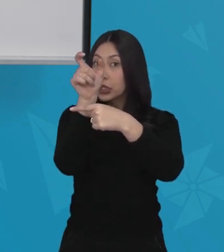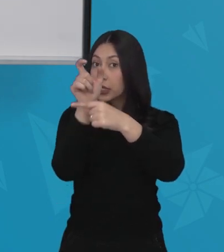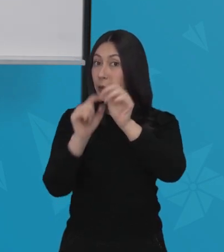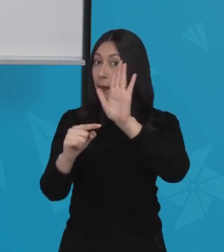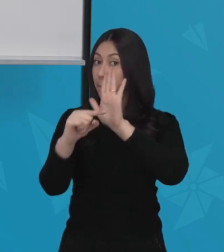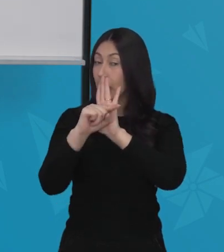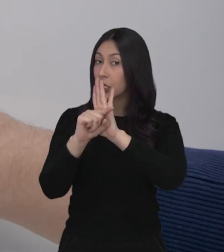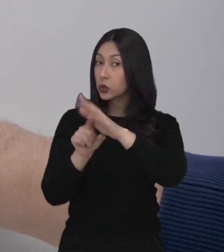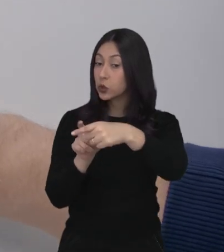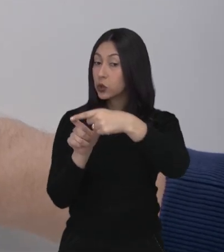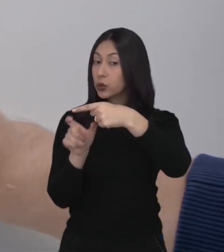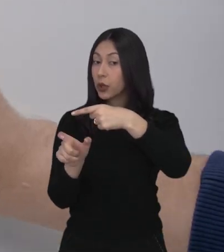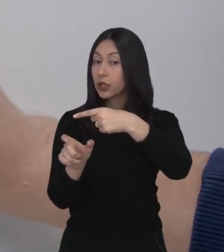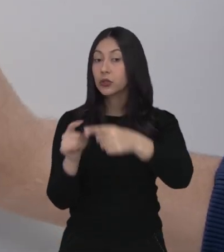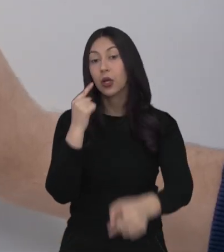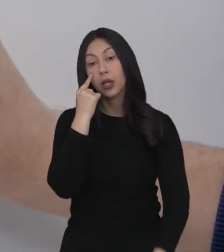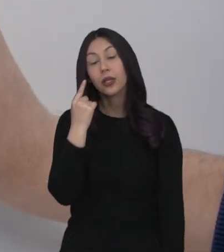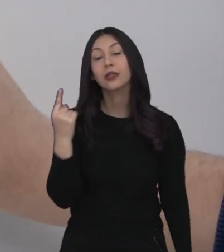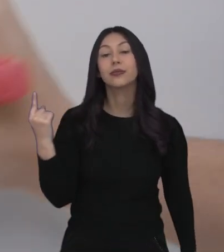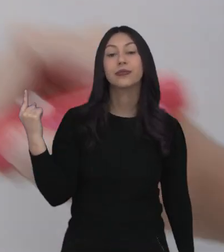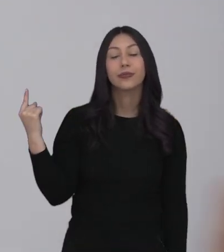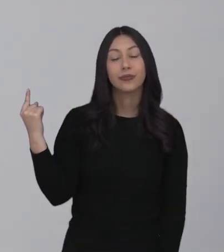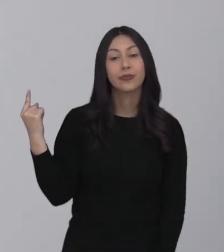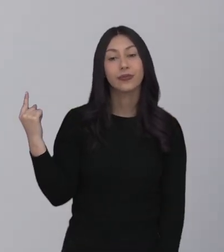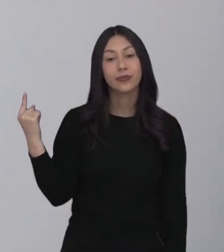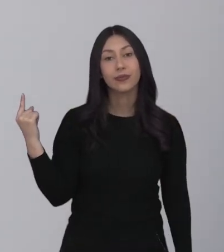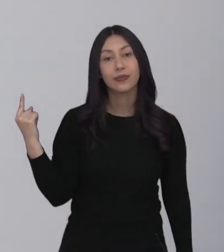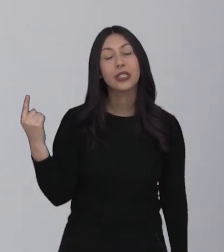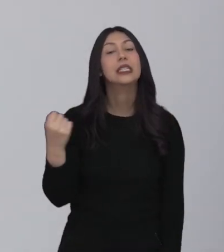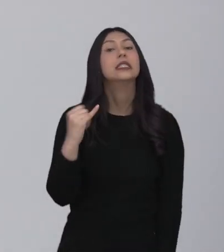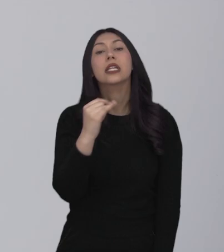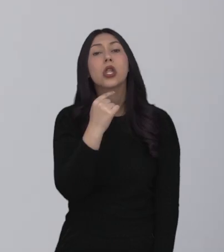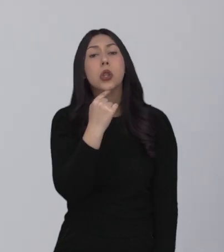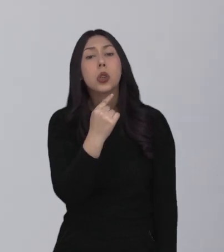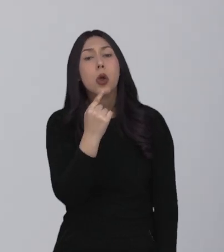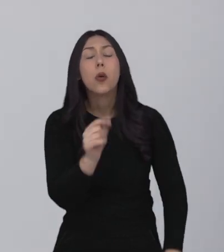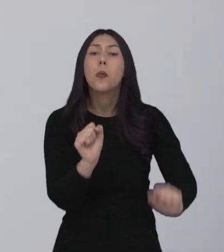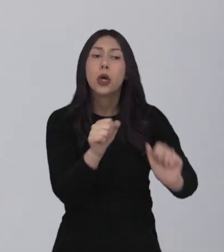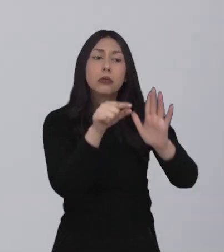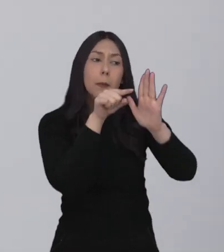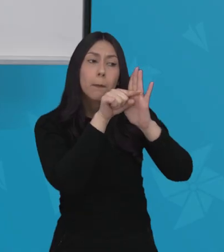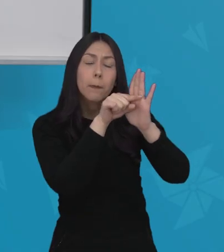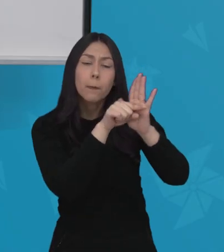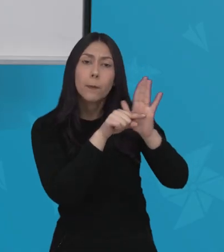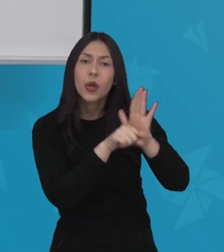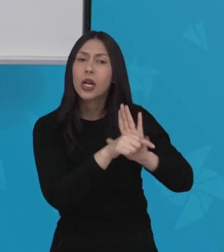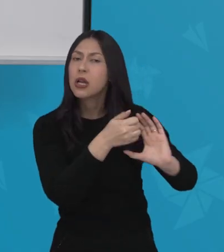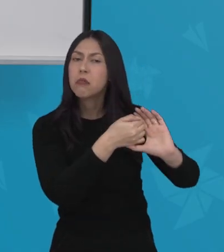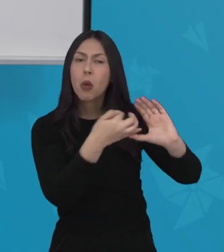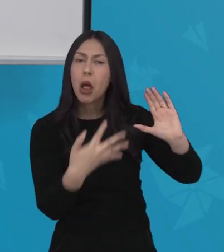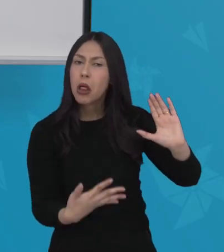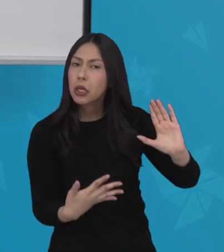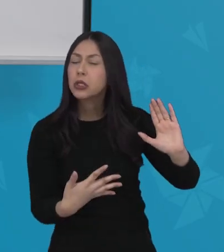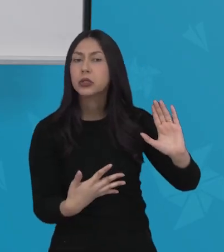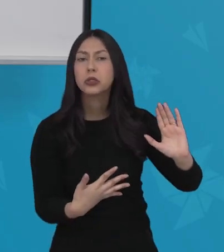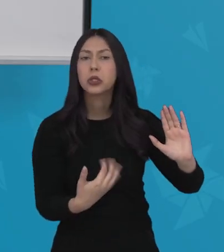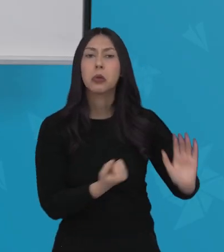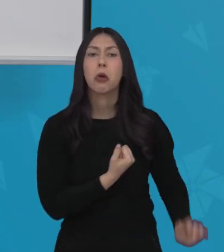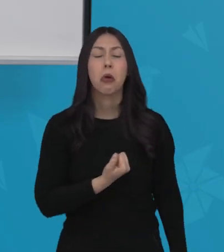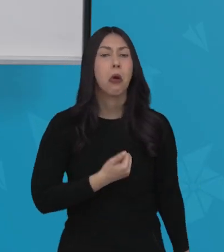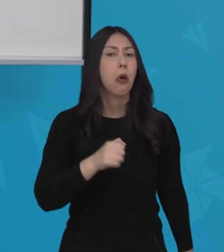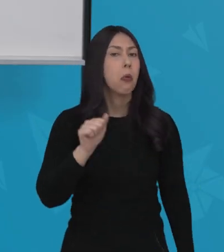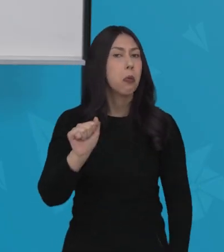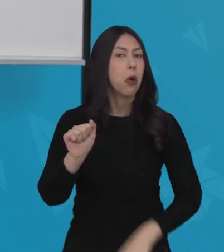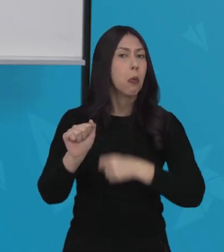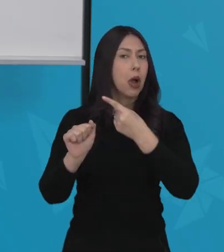de fato de notação científica, então só essa propriedade aqui. Se você tiver qualquer dúvida, é só pesquisar a propriedade de potências e tudo mais, que